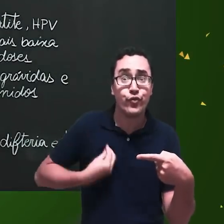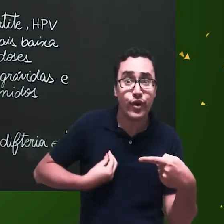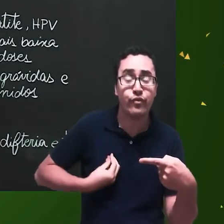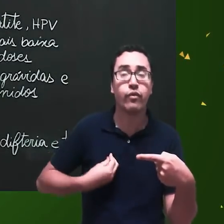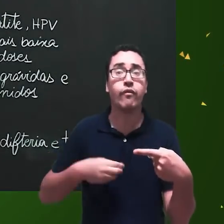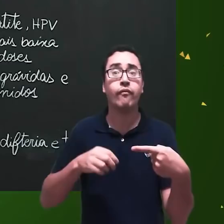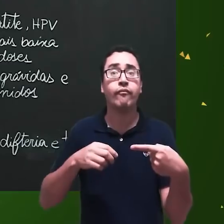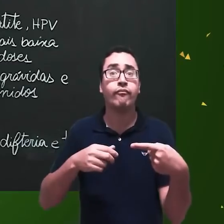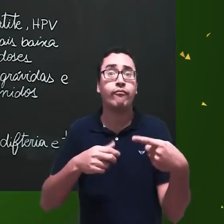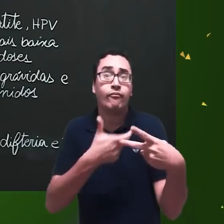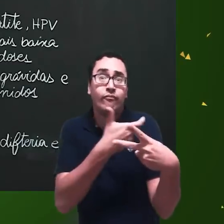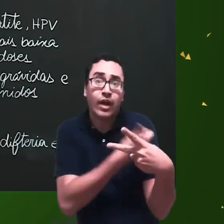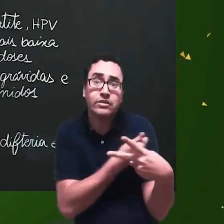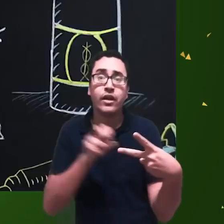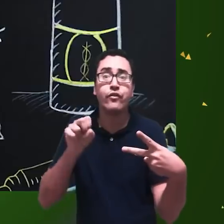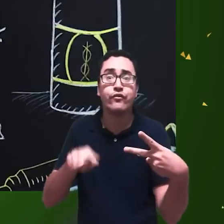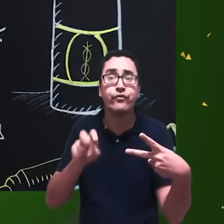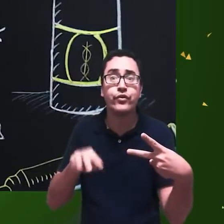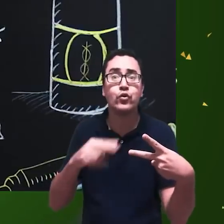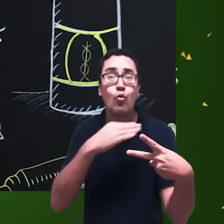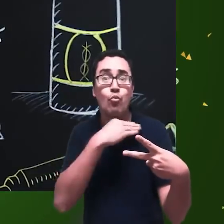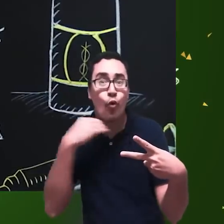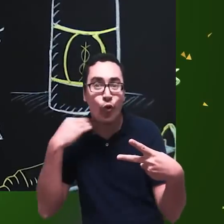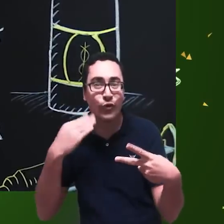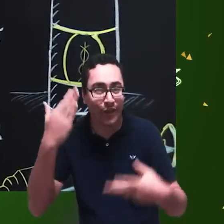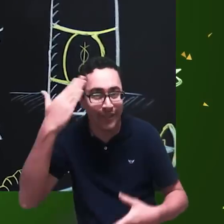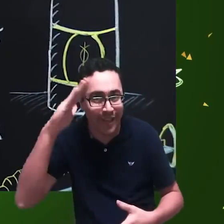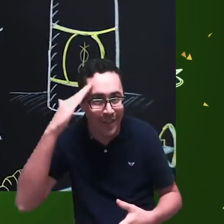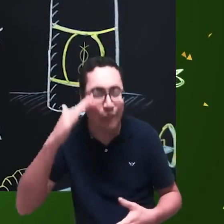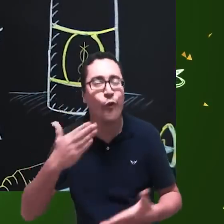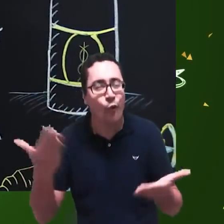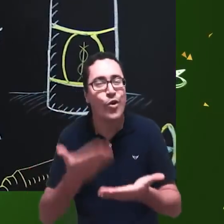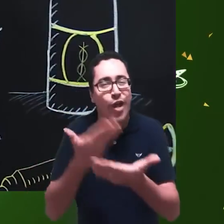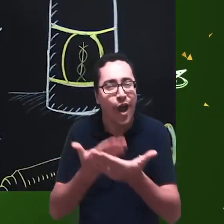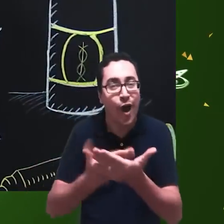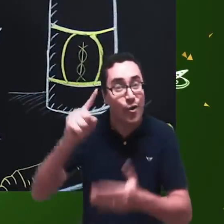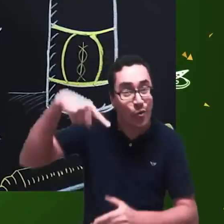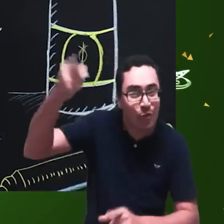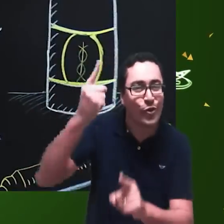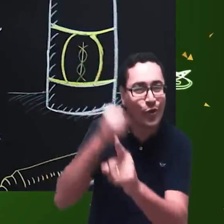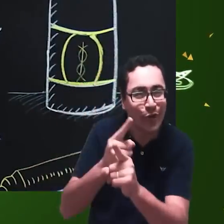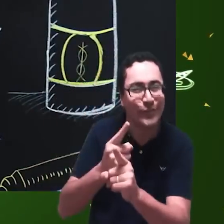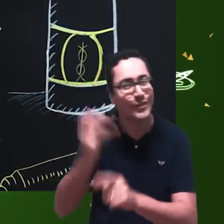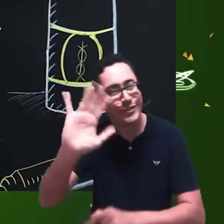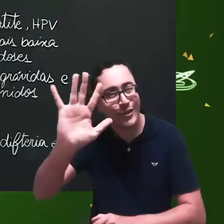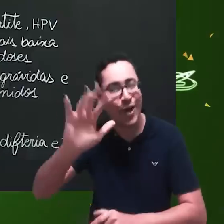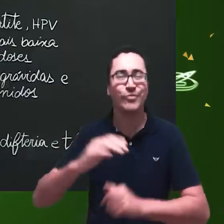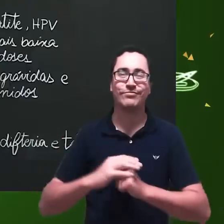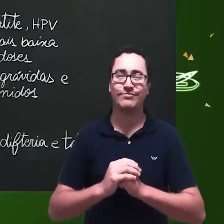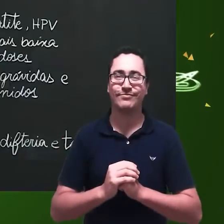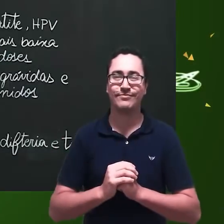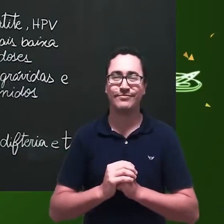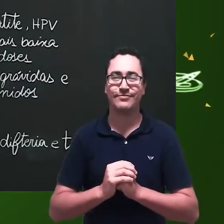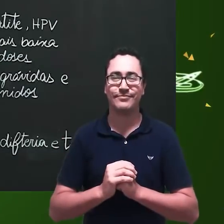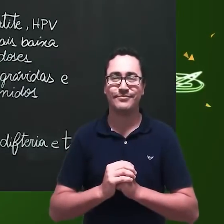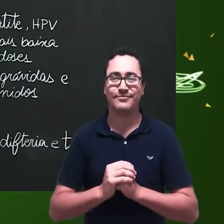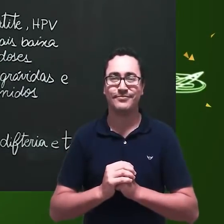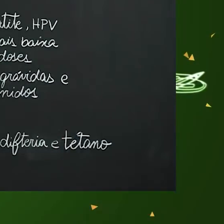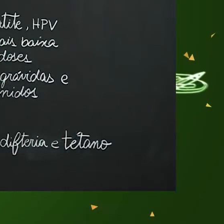vírus morto e fechamos por aqui. Essa foi a nossa aula de hoje e até a próxima. Tchauzinho!